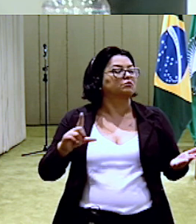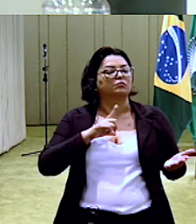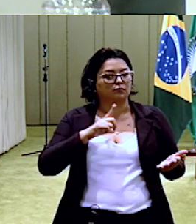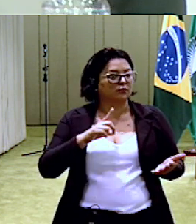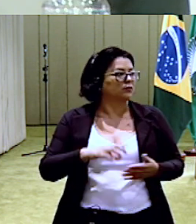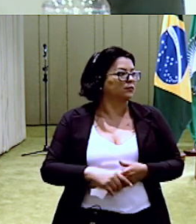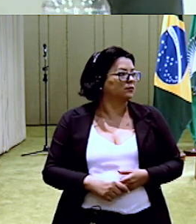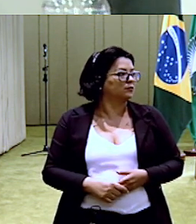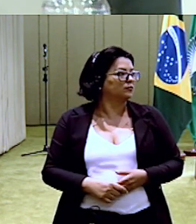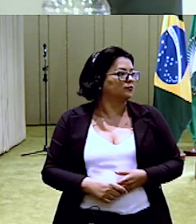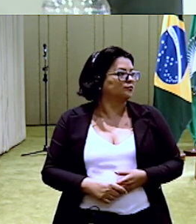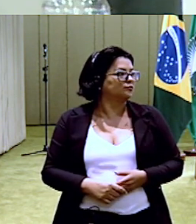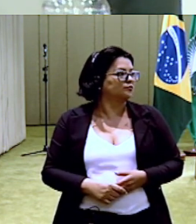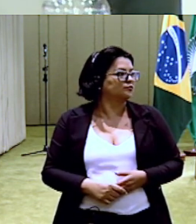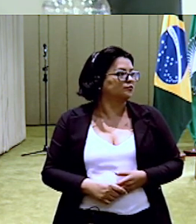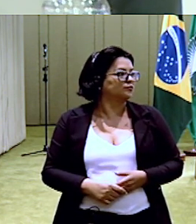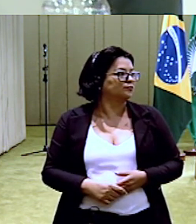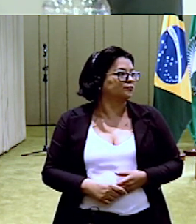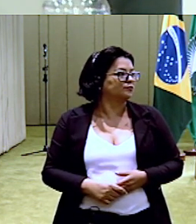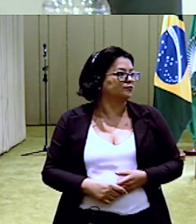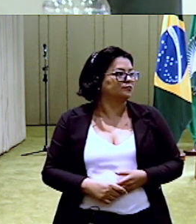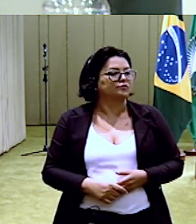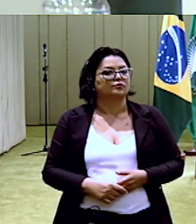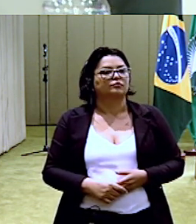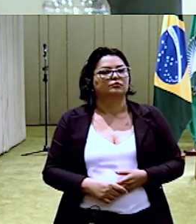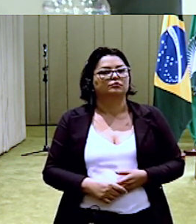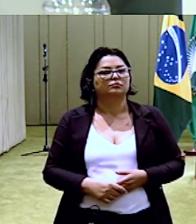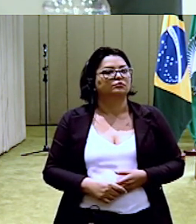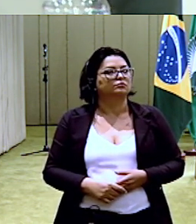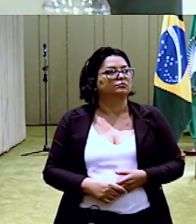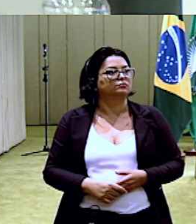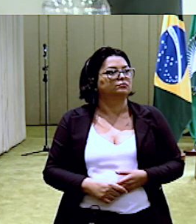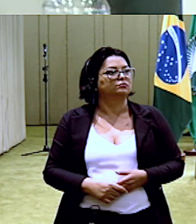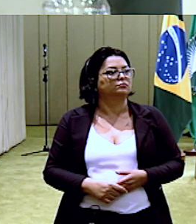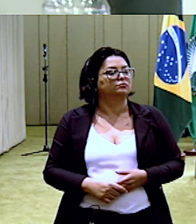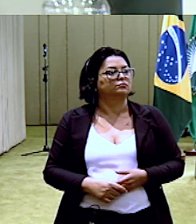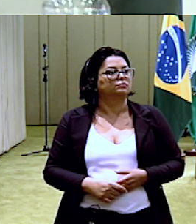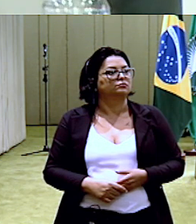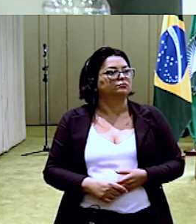sim. Pois não, alguém teria um microfone, por favor, para trazer aqui à frente.